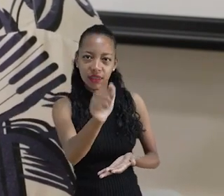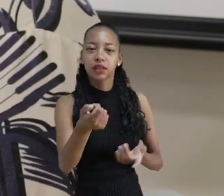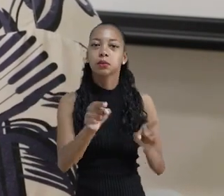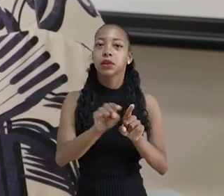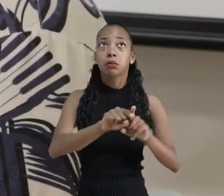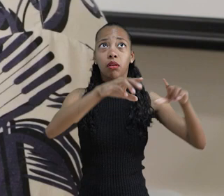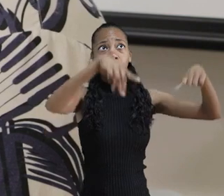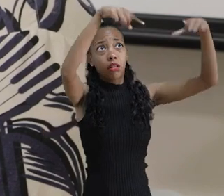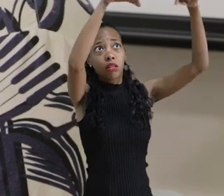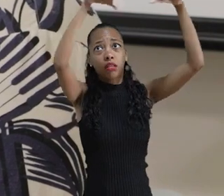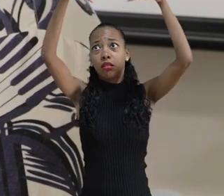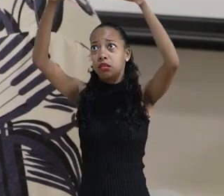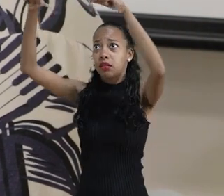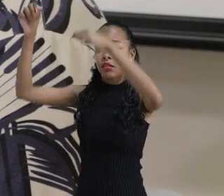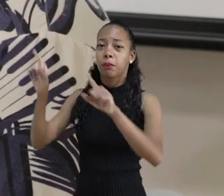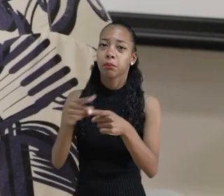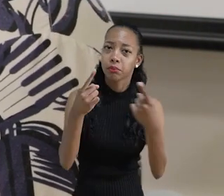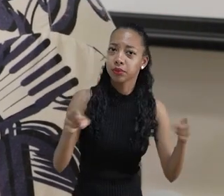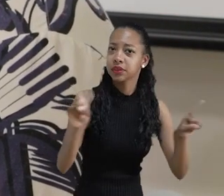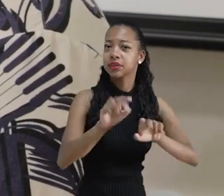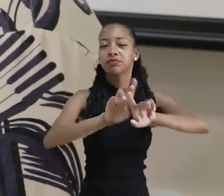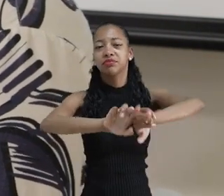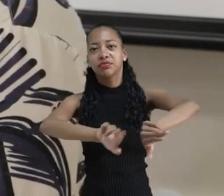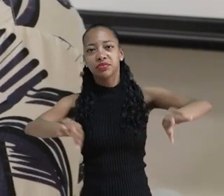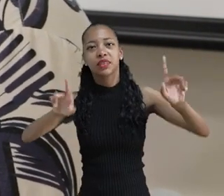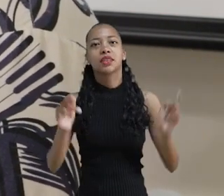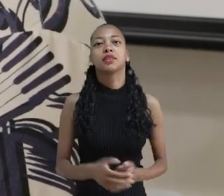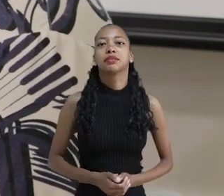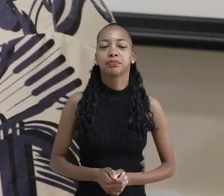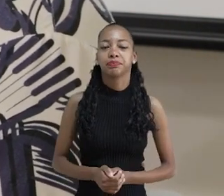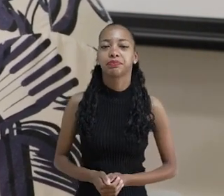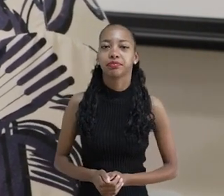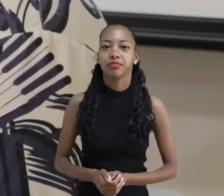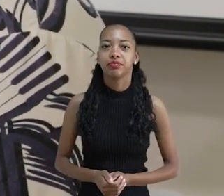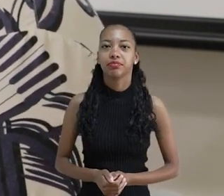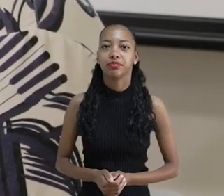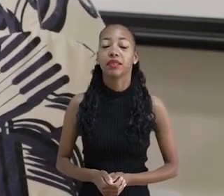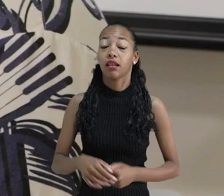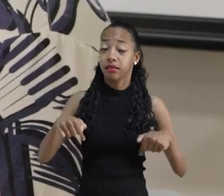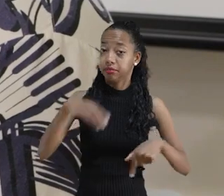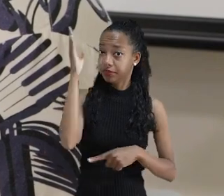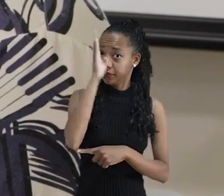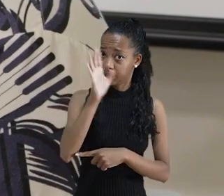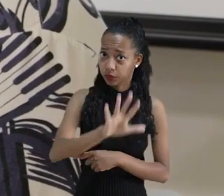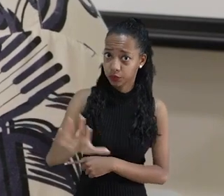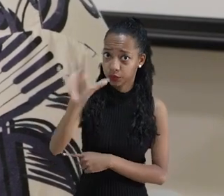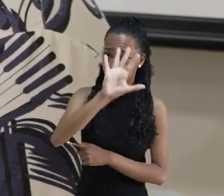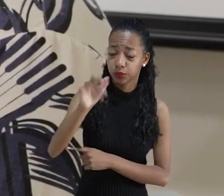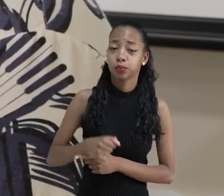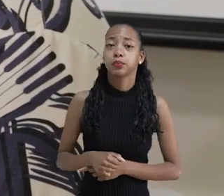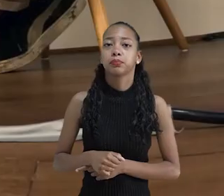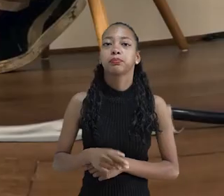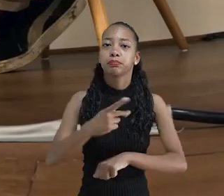cinema de zósimo bubu E Josualdo Candeias de Adélia Sampaio e Renata Martins é um país